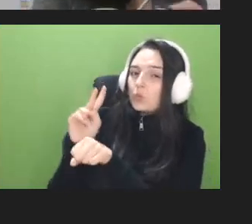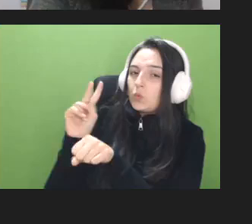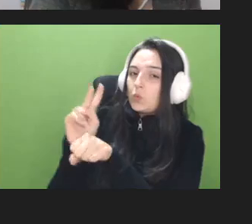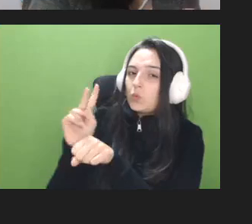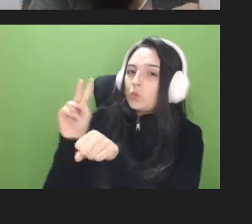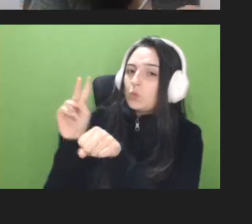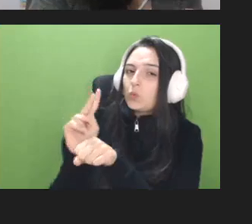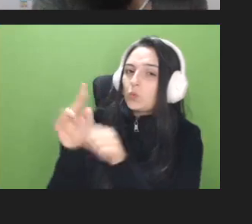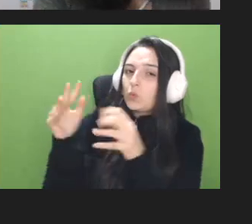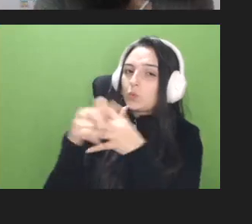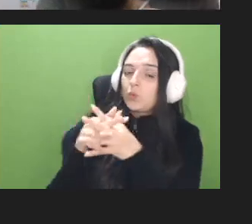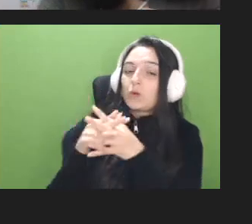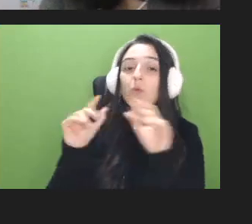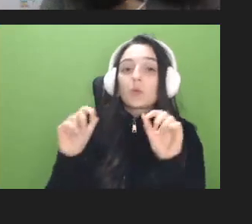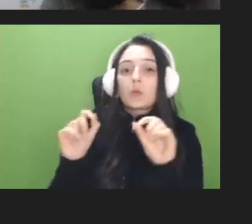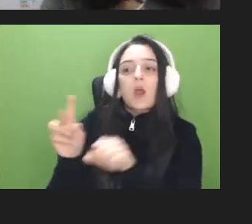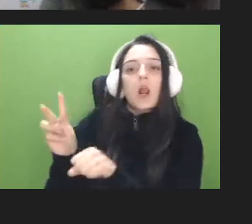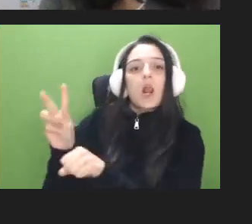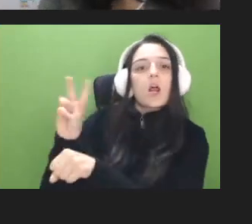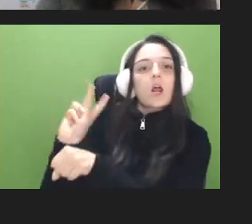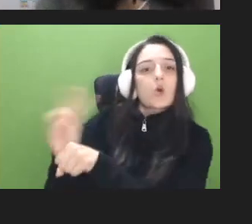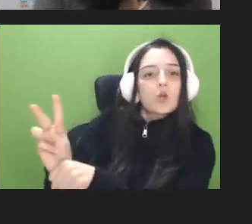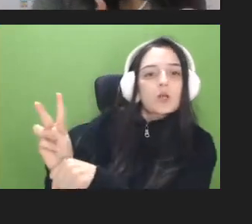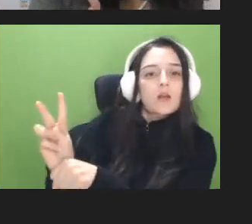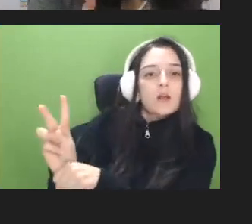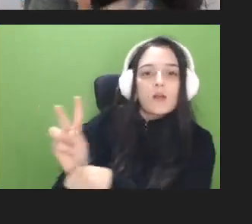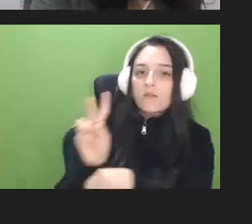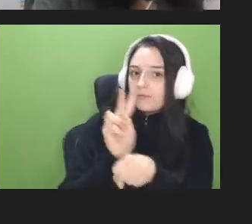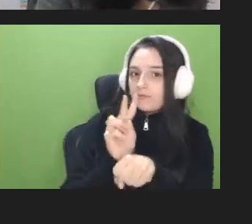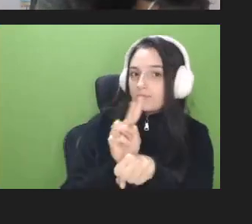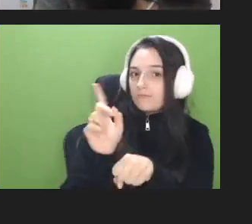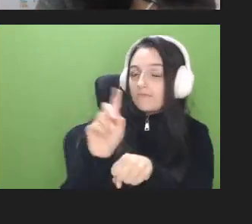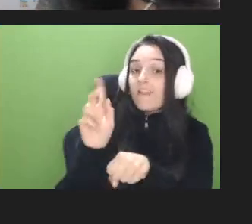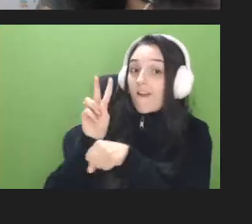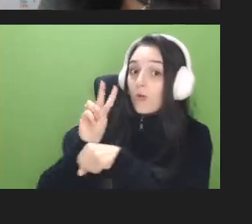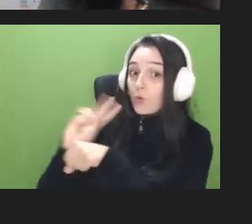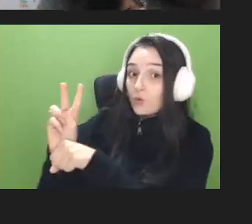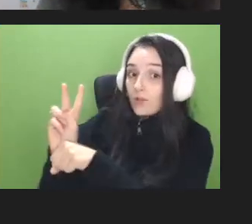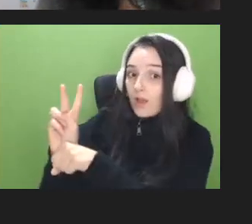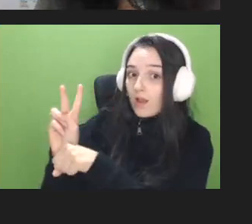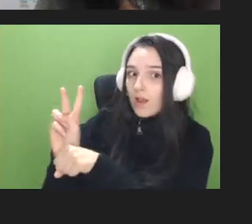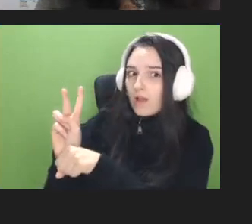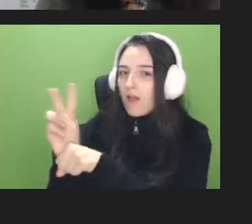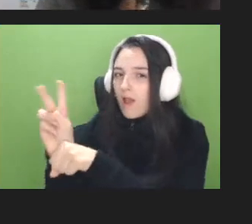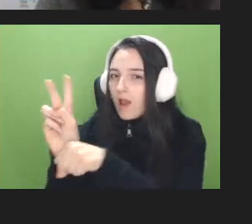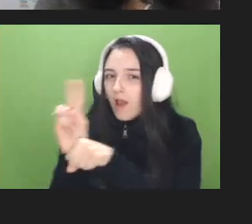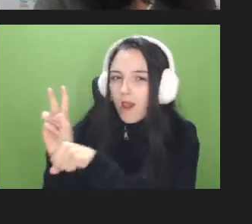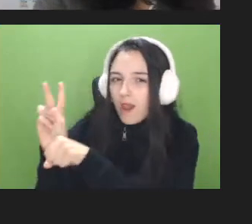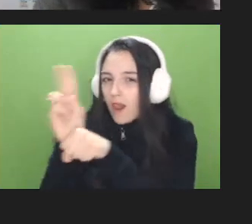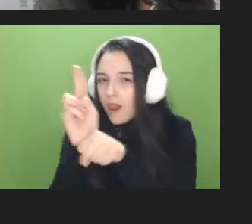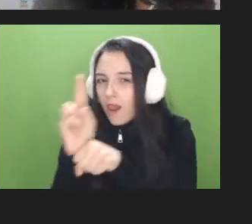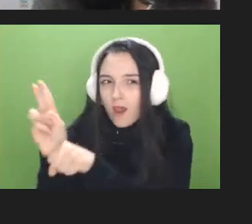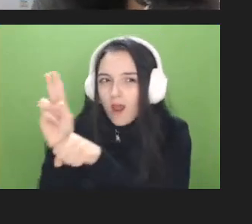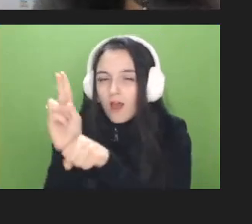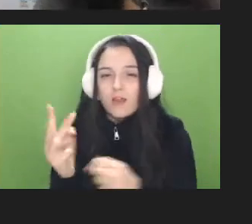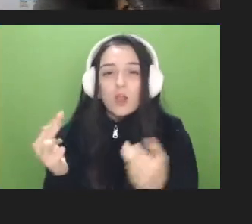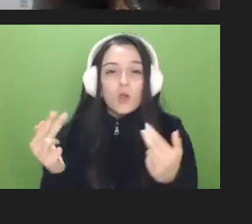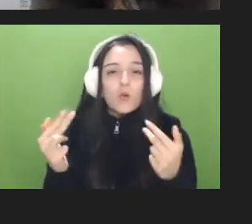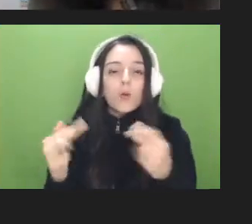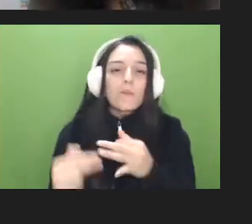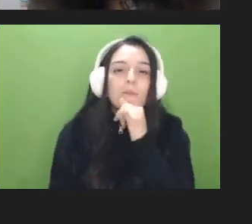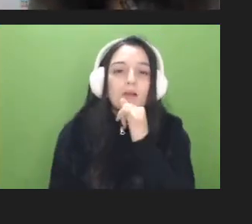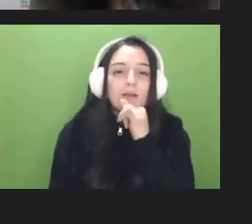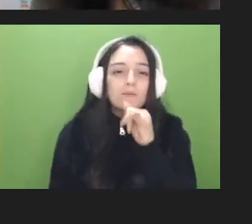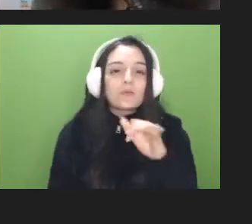de tutela, de vigilância, de correção, de normalização, assim como a gente tem o exemplo dos manicômios, assim como a gente tem o exemplo das